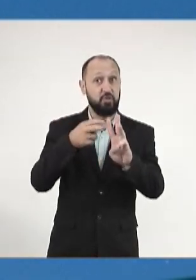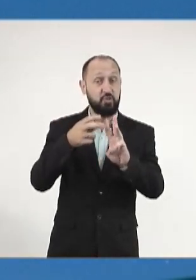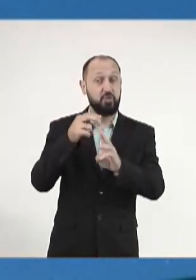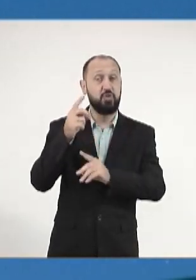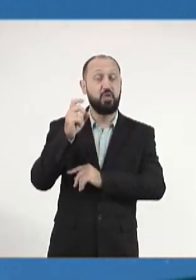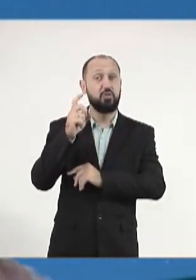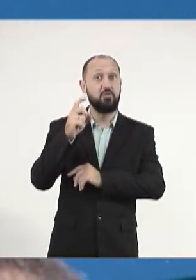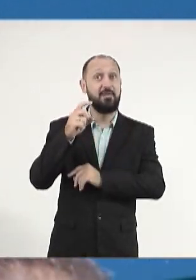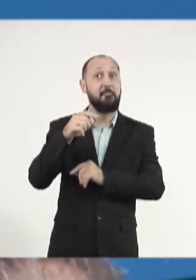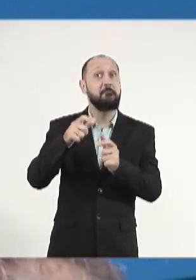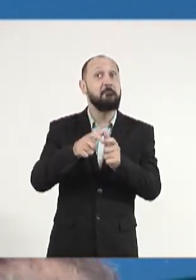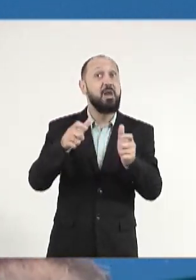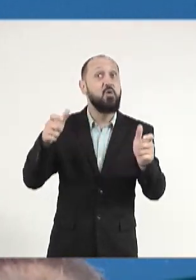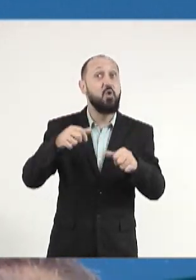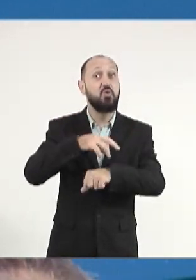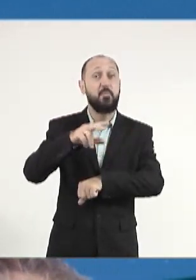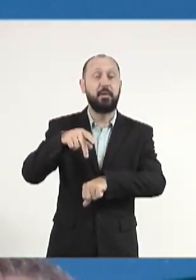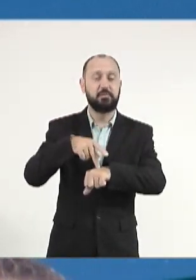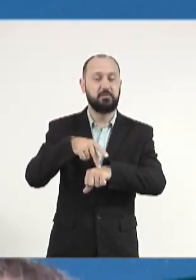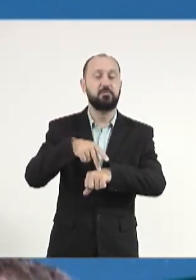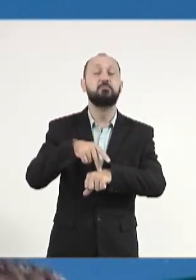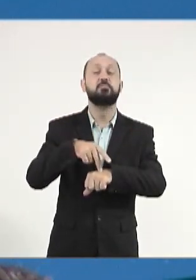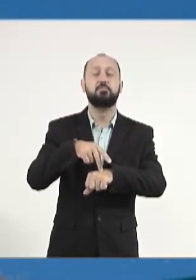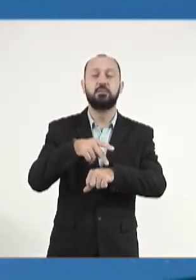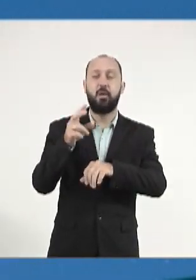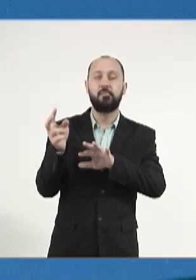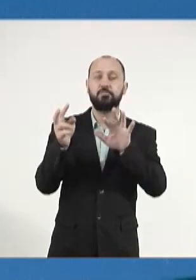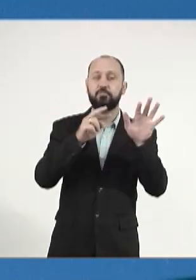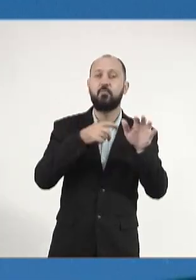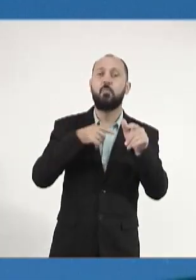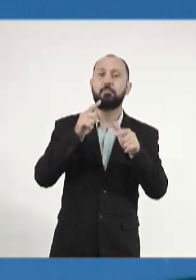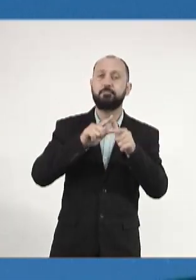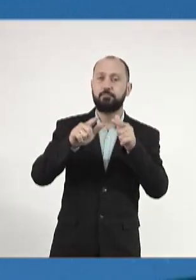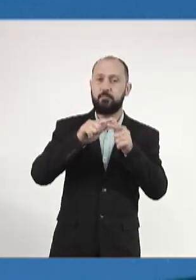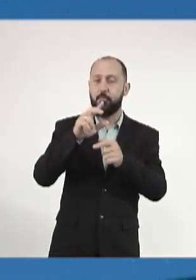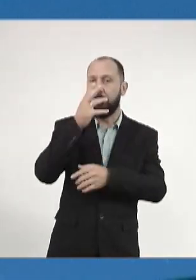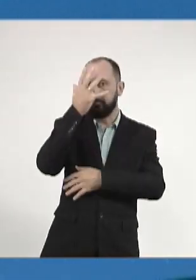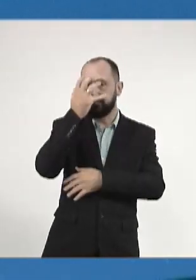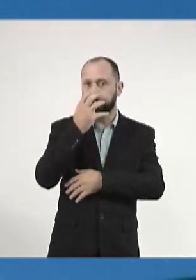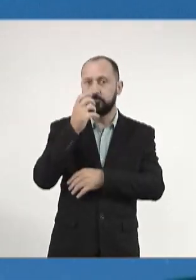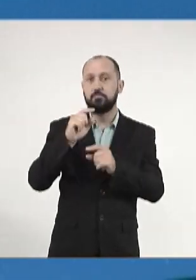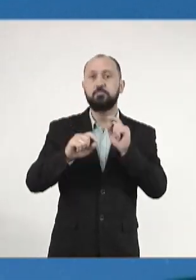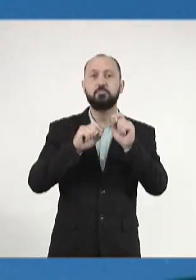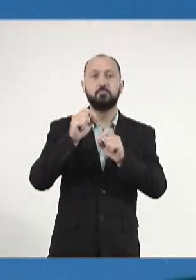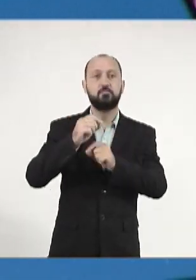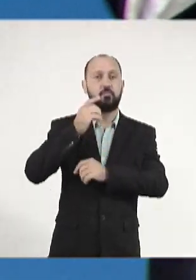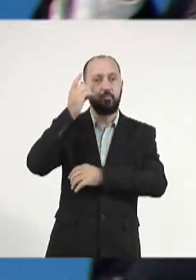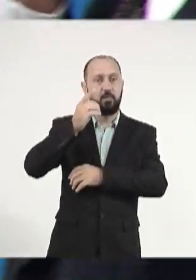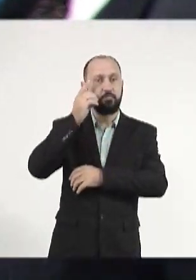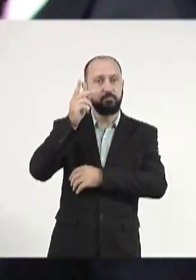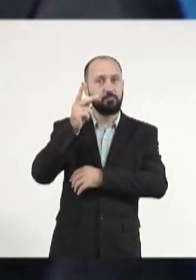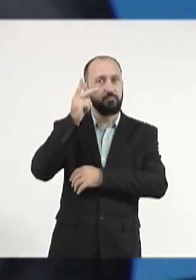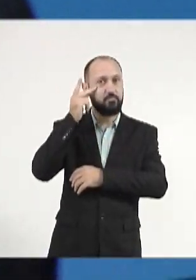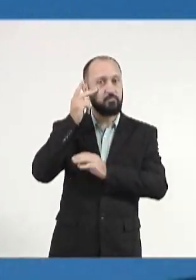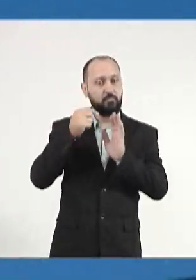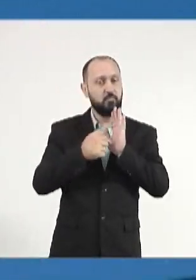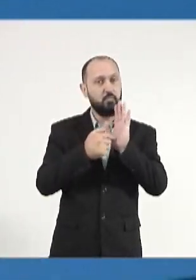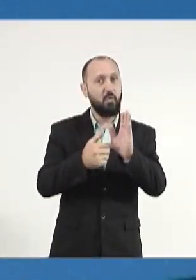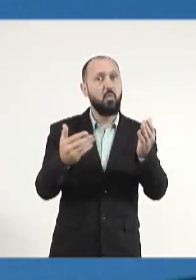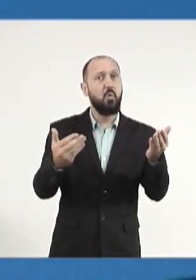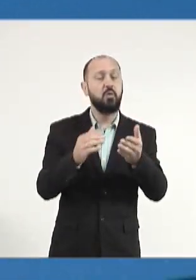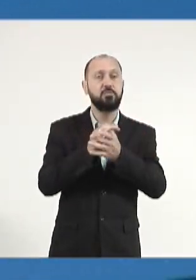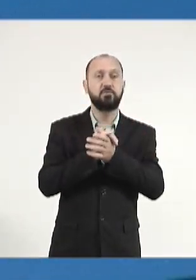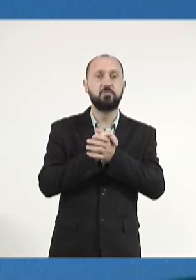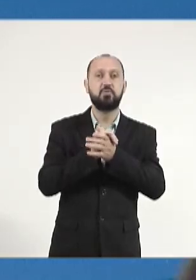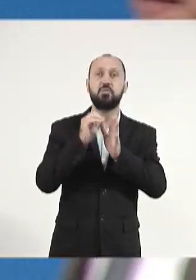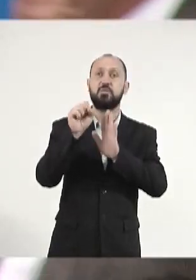urbana do país. Na semana passada nós tivemos um problema crônico e, como o deputado Pedro Kemp bem colocou aqui,